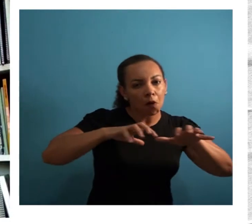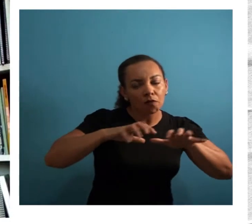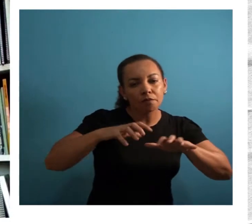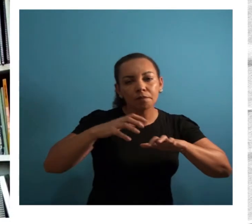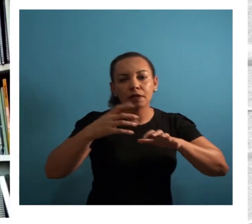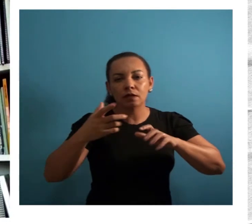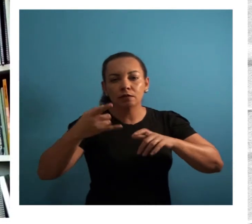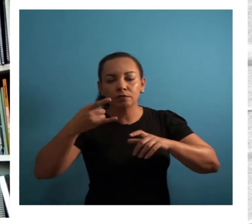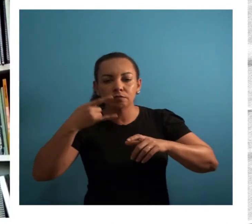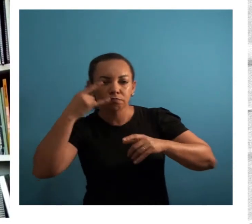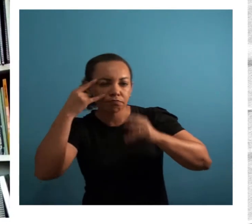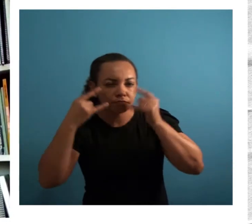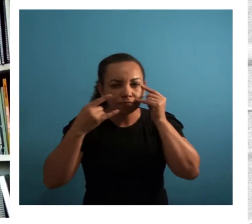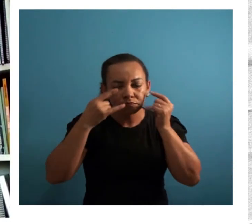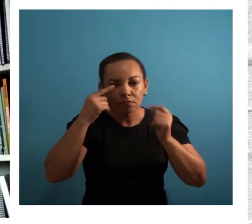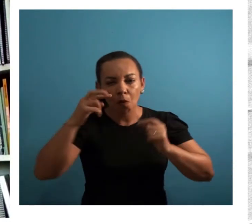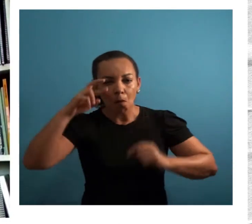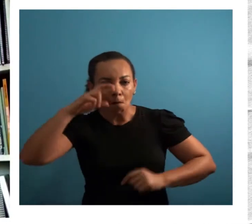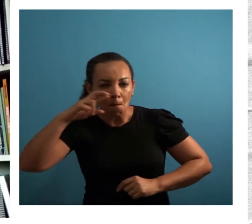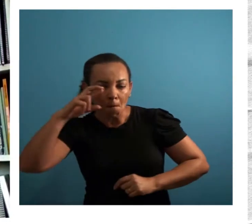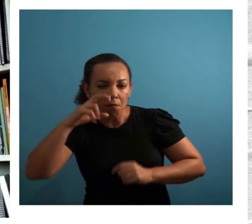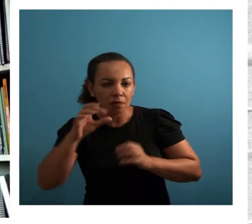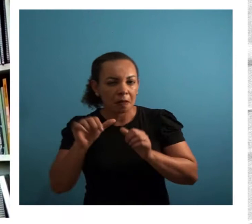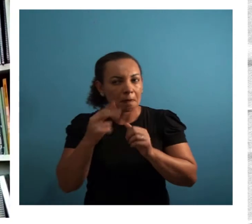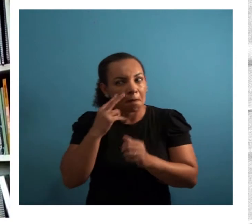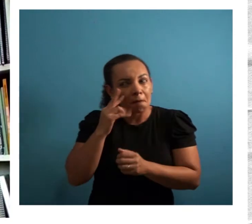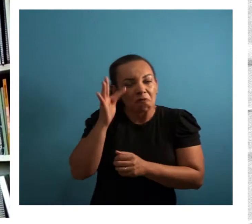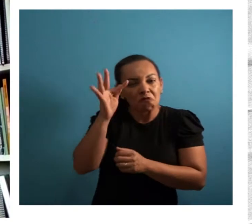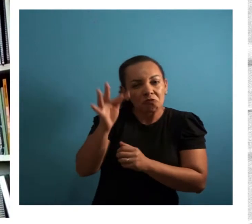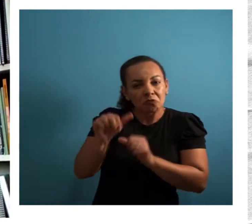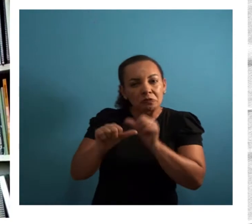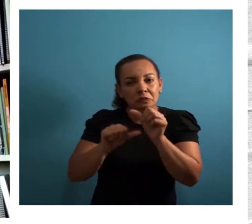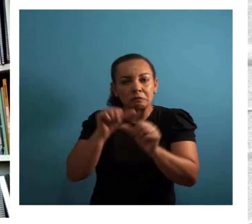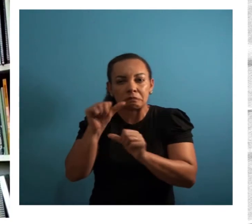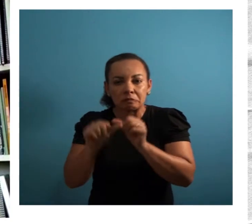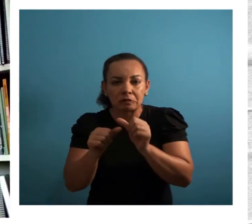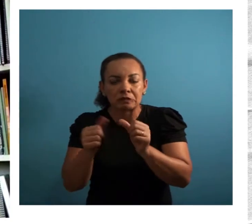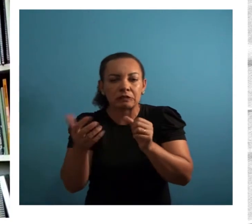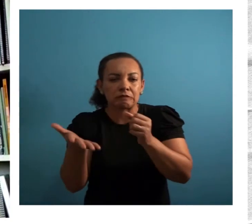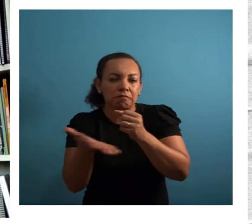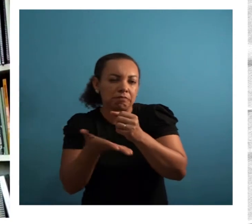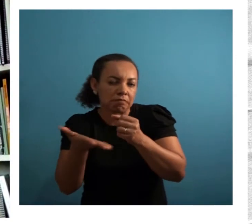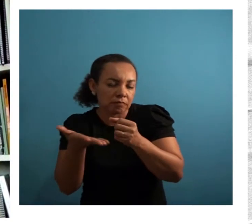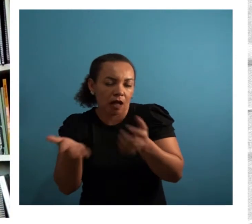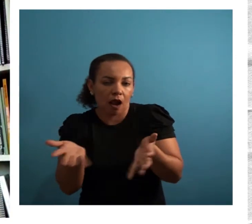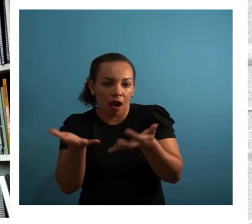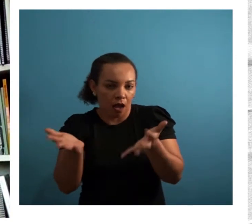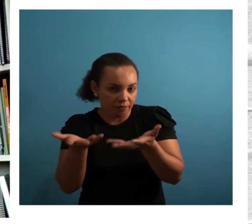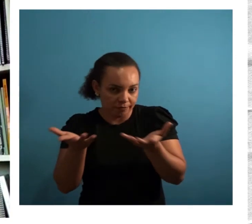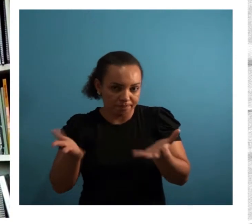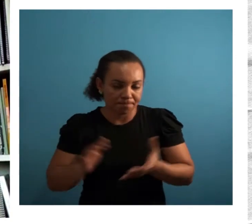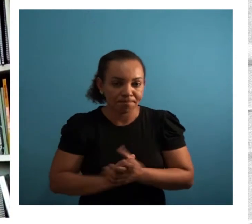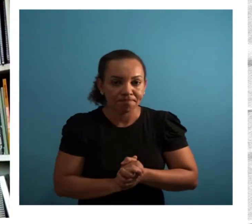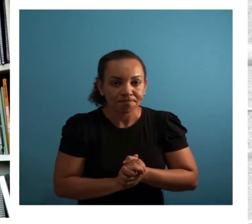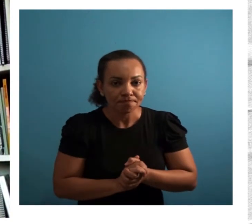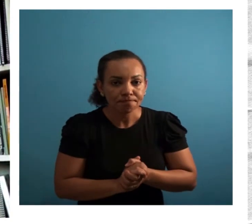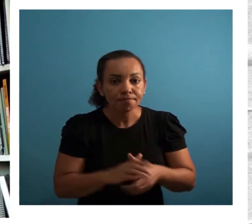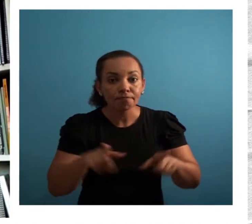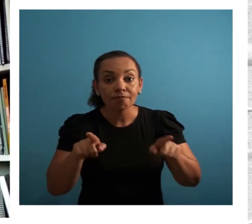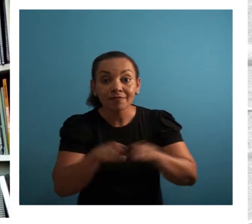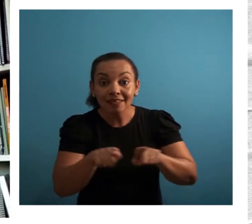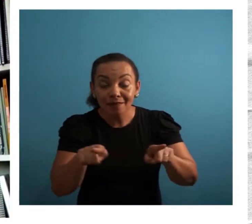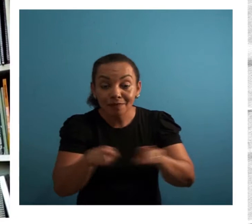visam apenas algumas mudanças específicas e superficiais por isso os